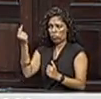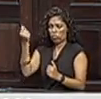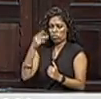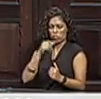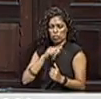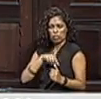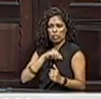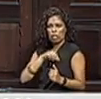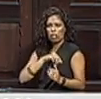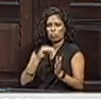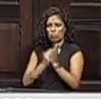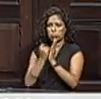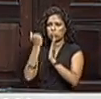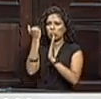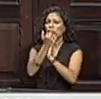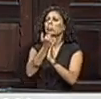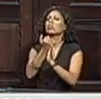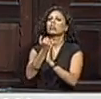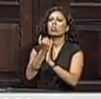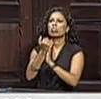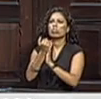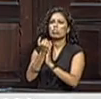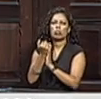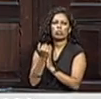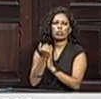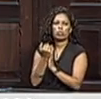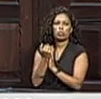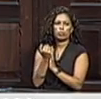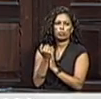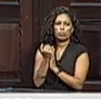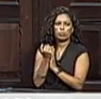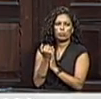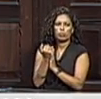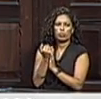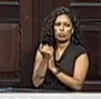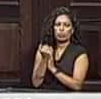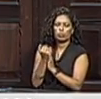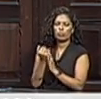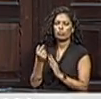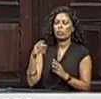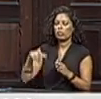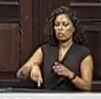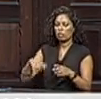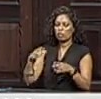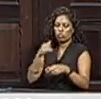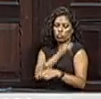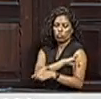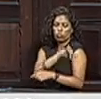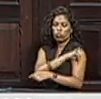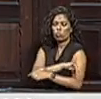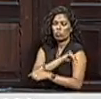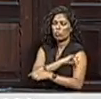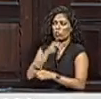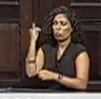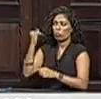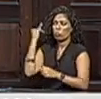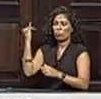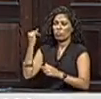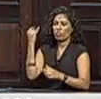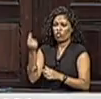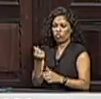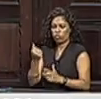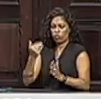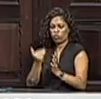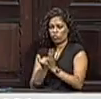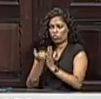No sentido da gente, no estado do Rio de Janeiro, conseguir recuperar a economia